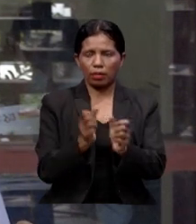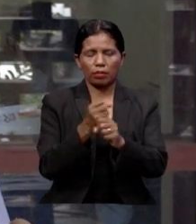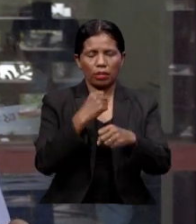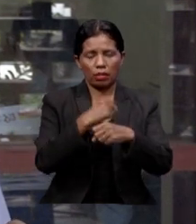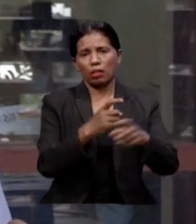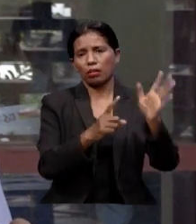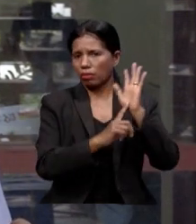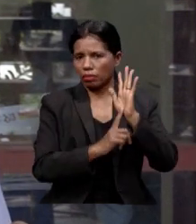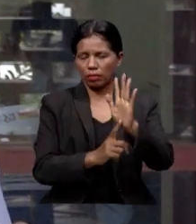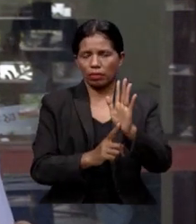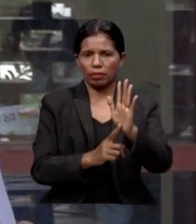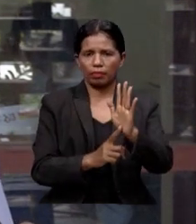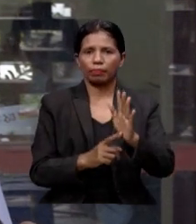promosong